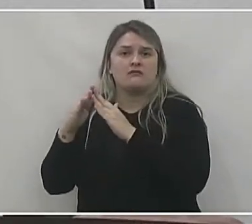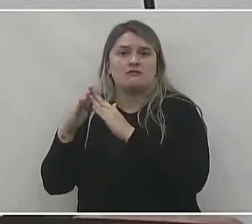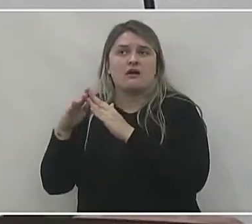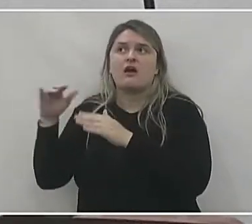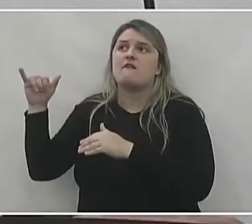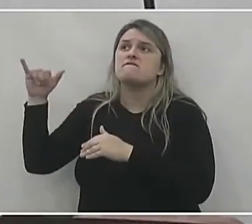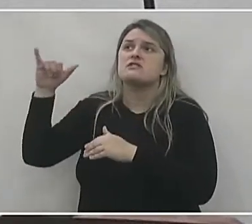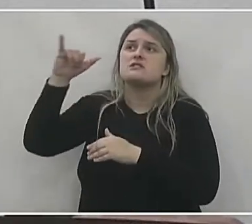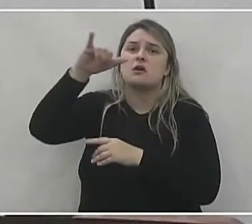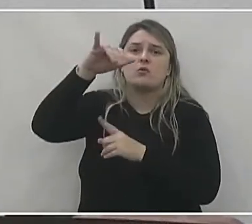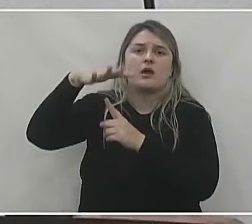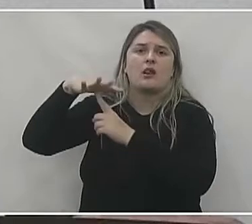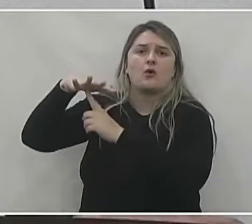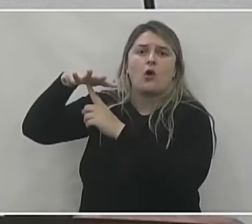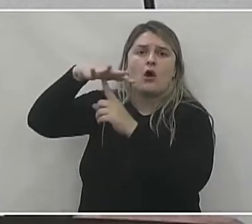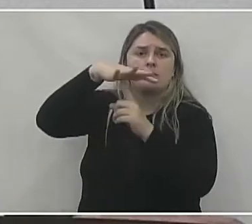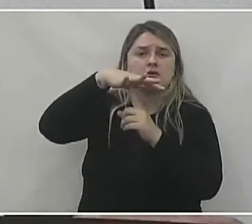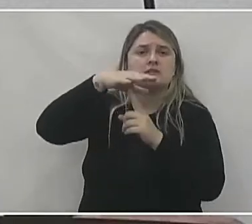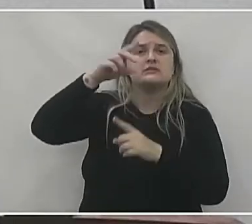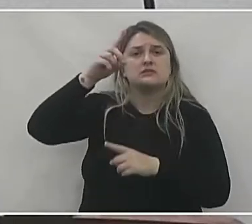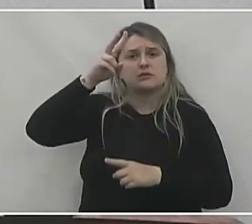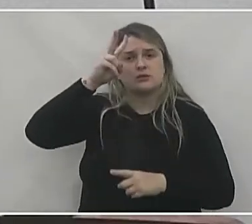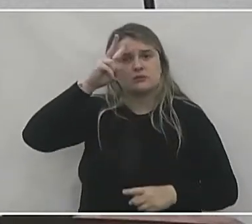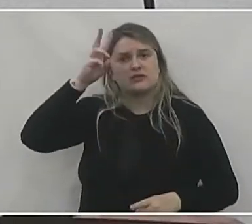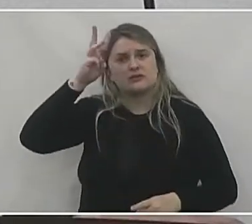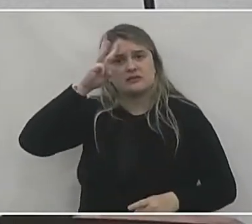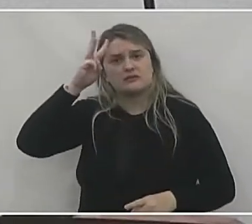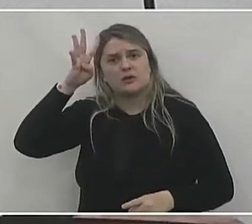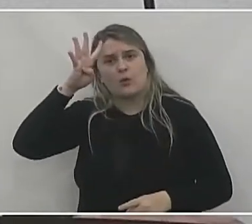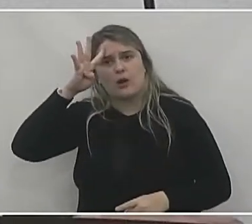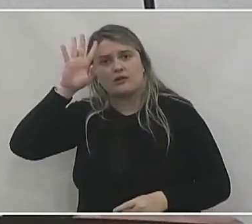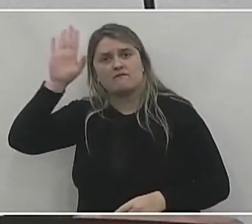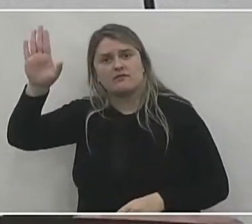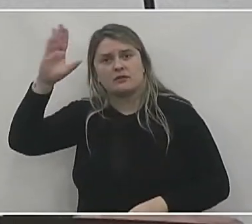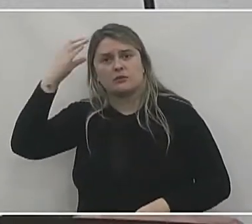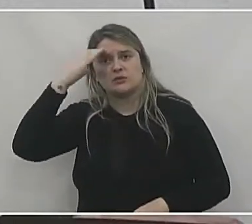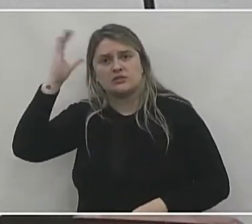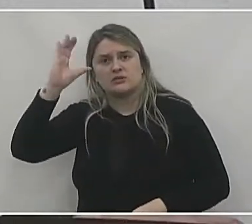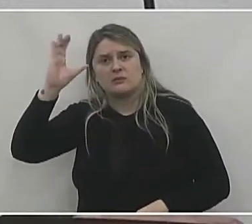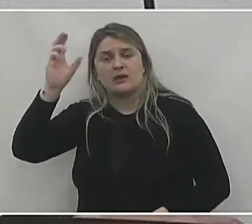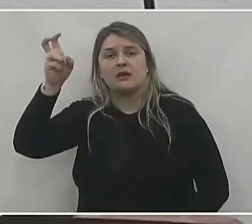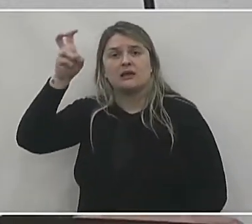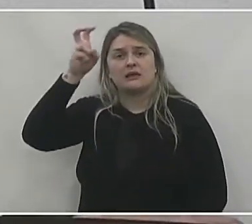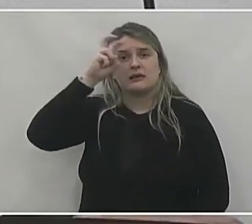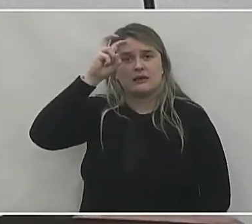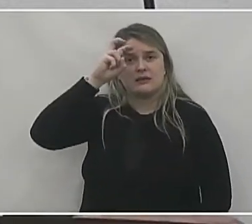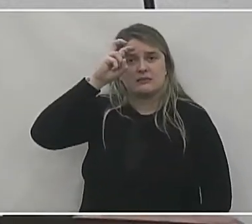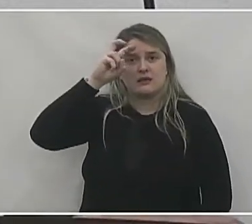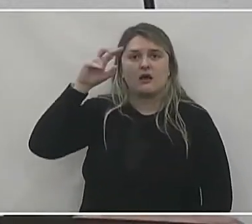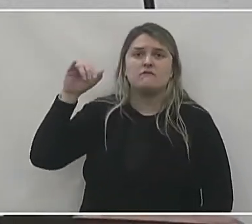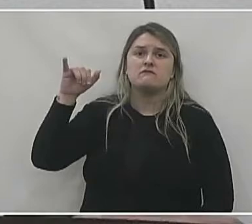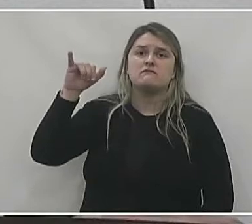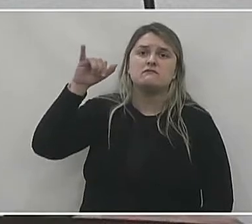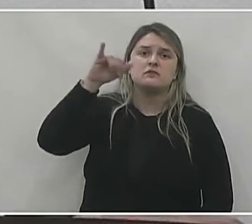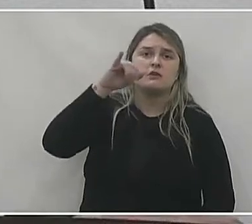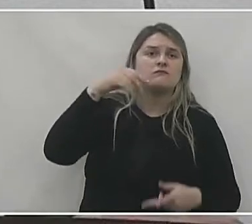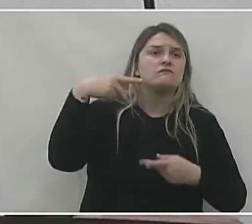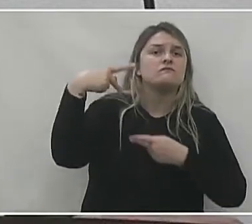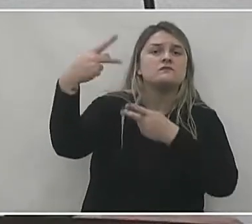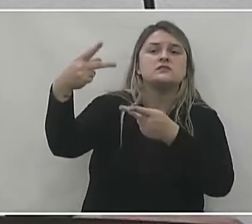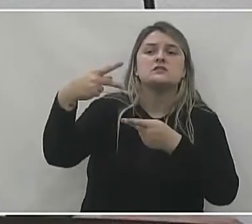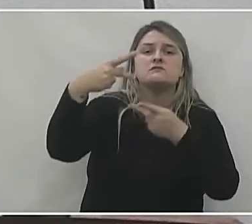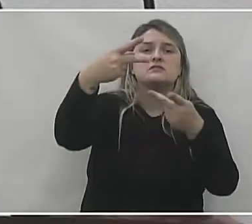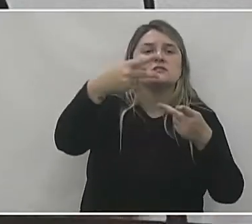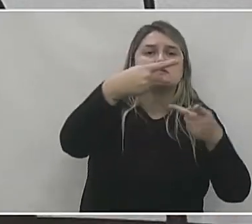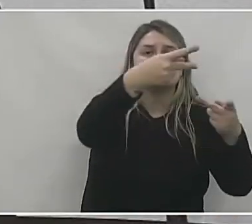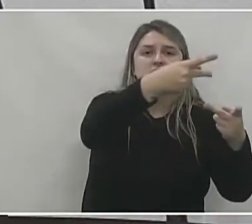de um avião e de um helicóptero, eu ficava segunda, terça e quarta em Curitiba, quinta eu estava dentro de um avião visitando as